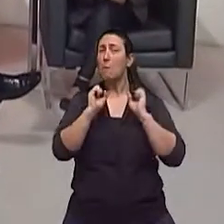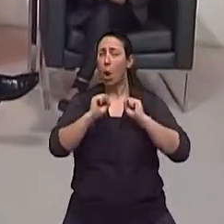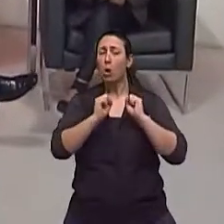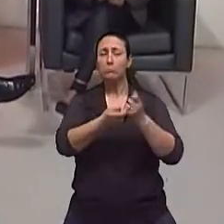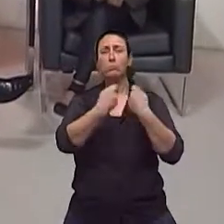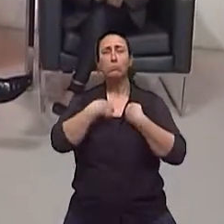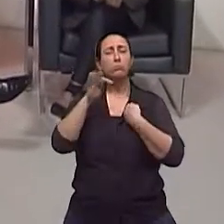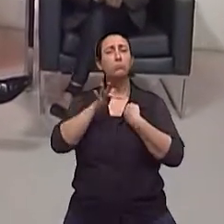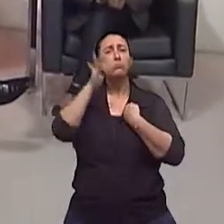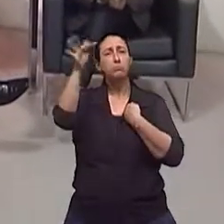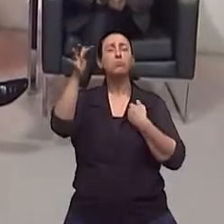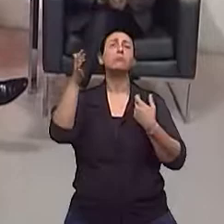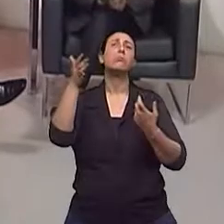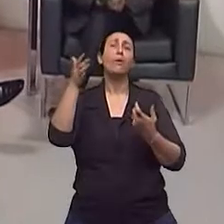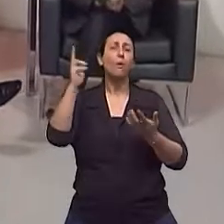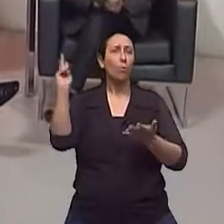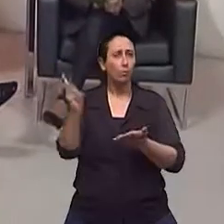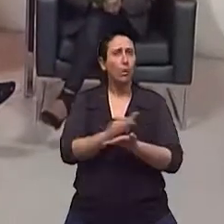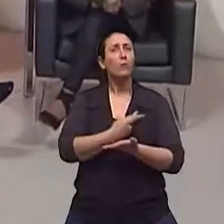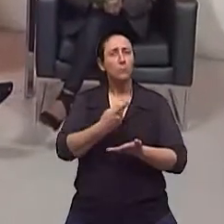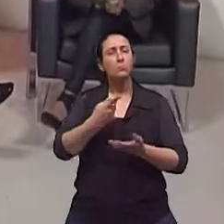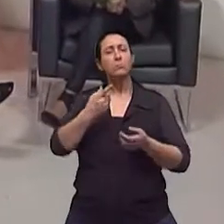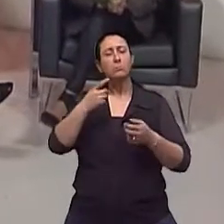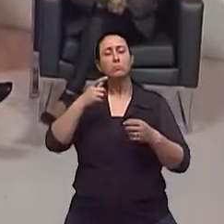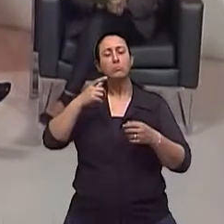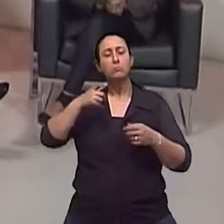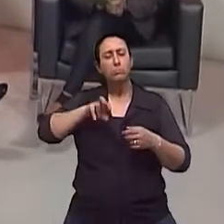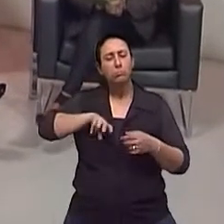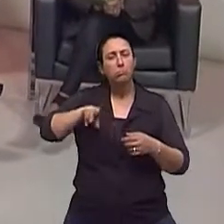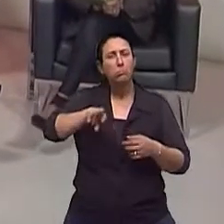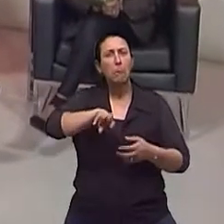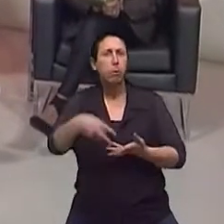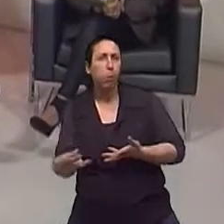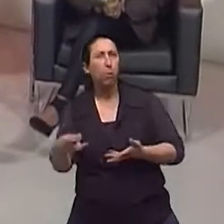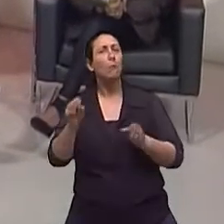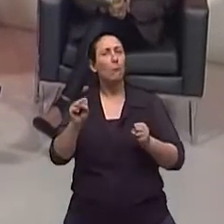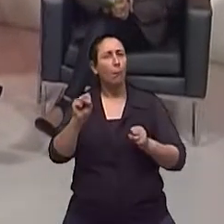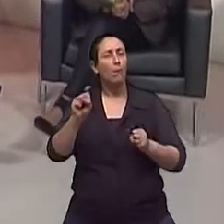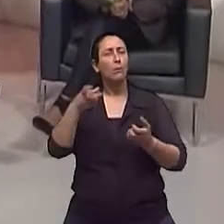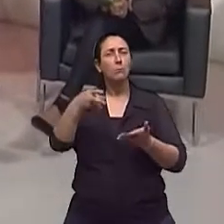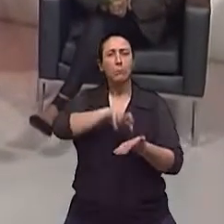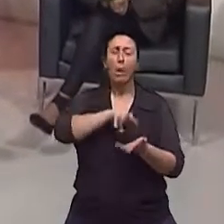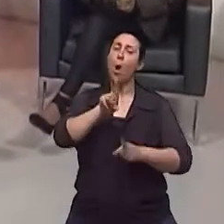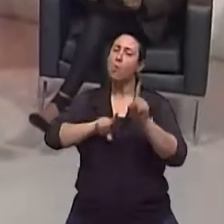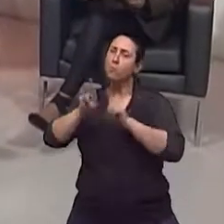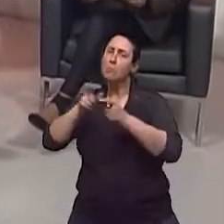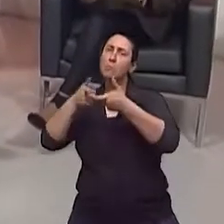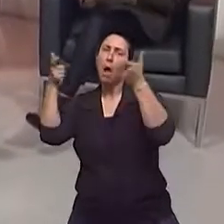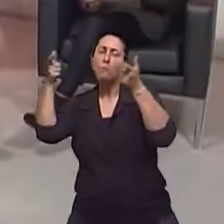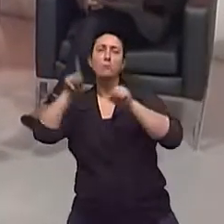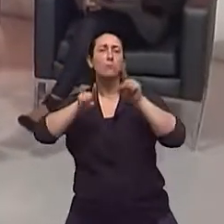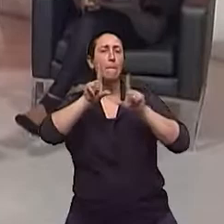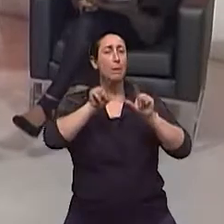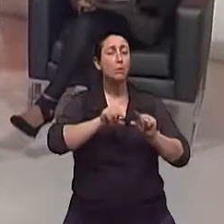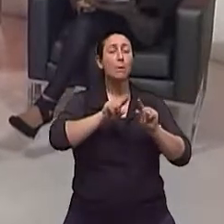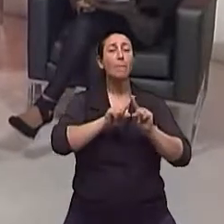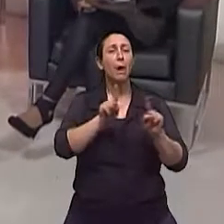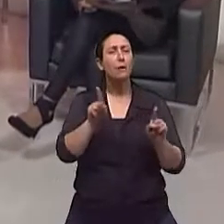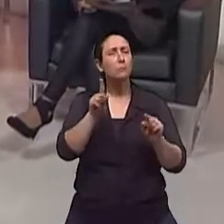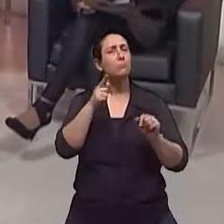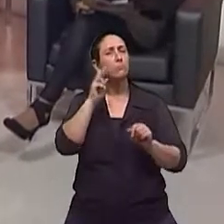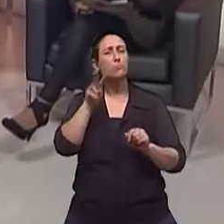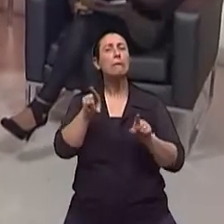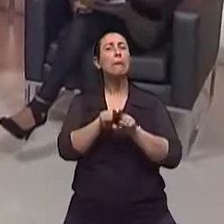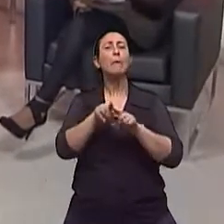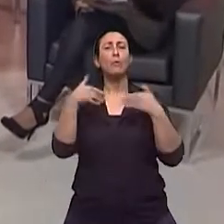queda. Então, veja que a questão não é simples. Claro, uns mais, outros menos. é alto? É muito alto, então uns mais, outros menos. Então, outras doenças, né? Hipotensão